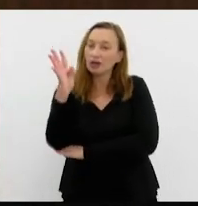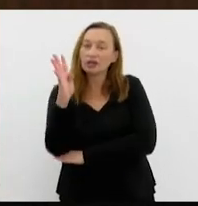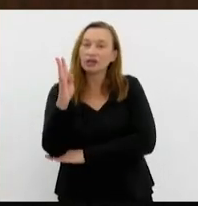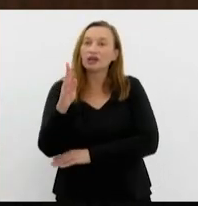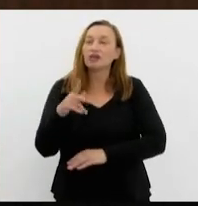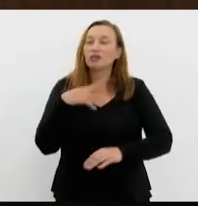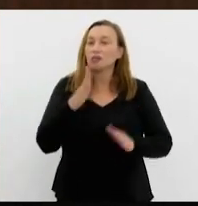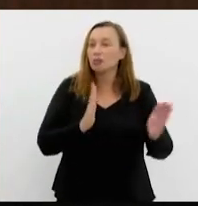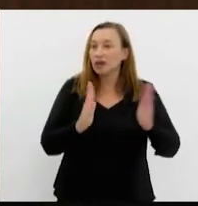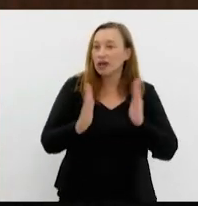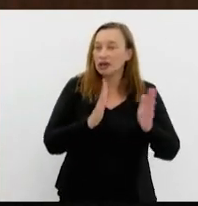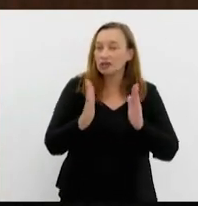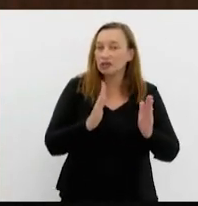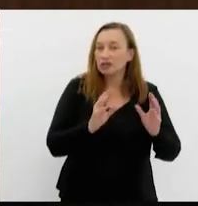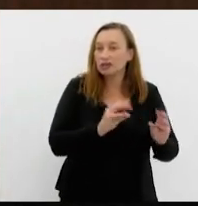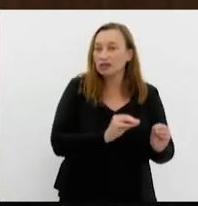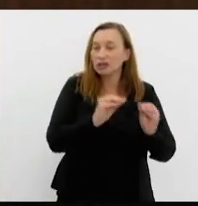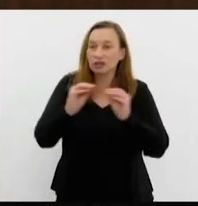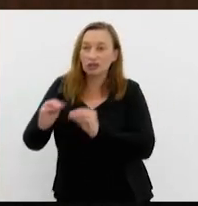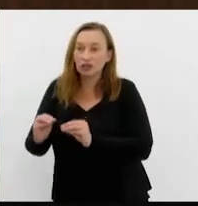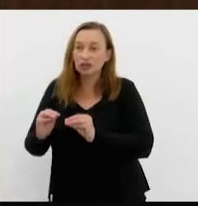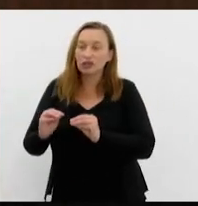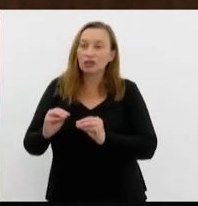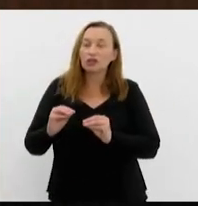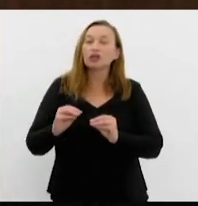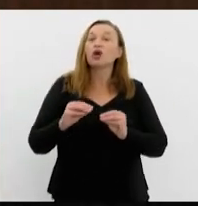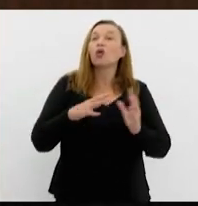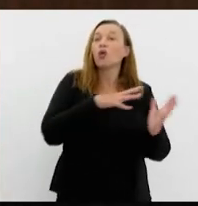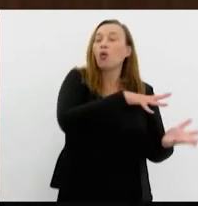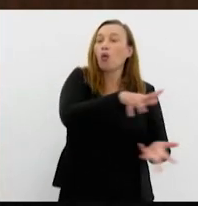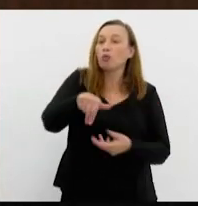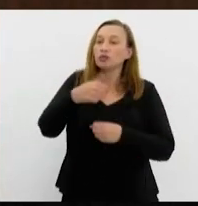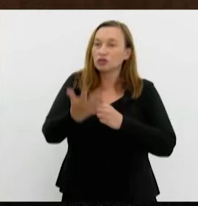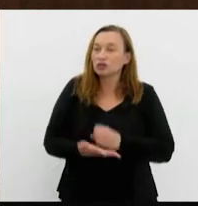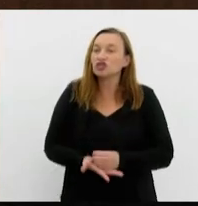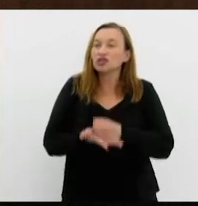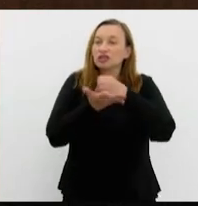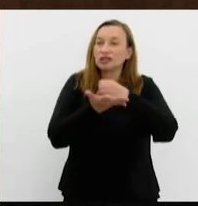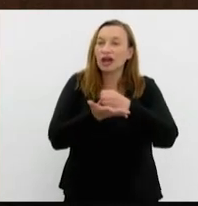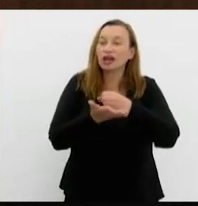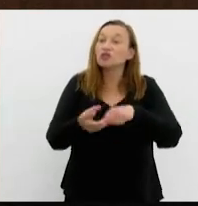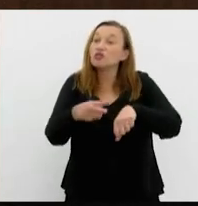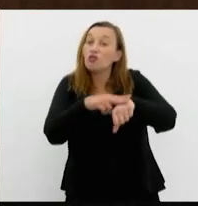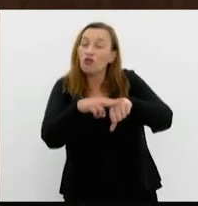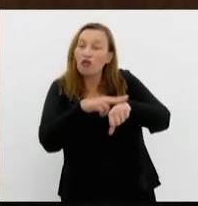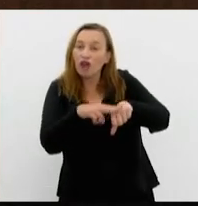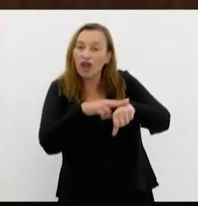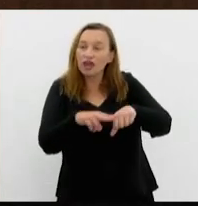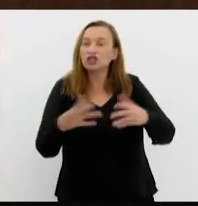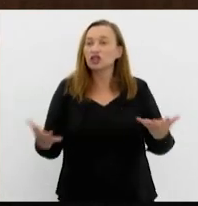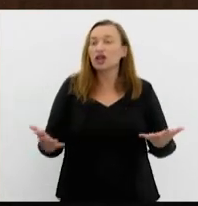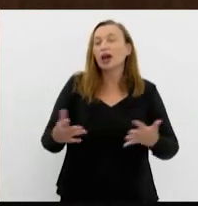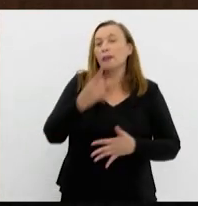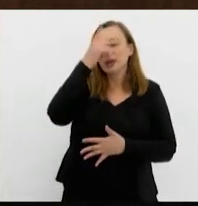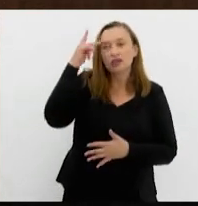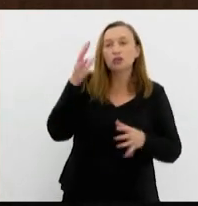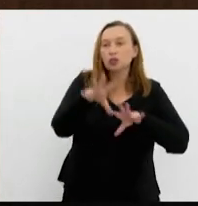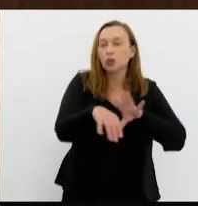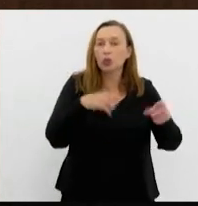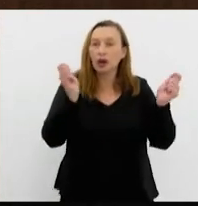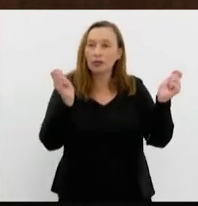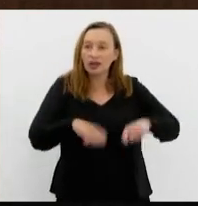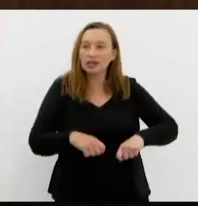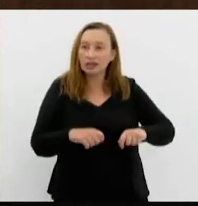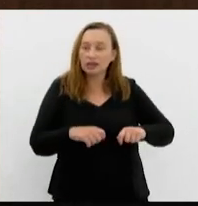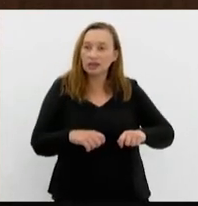transição para um mundo mais sustentável, um mundo verde, a gente precisa, de fato, novos conhecimentos, né, e pessoas que são capacitadas para